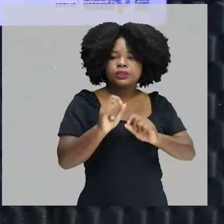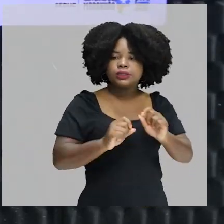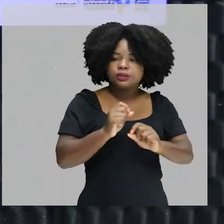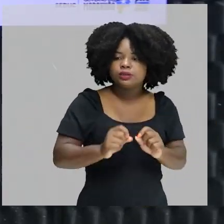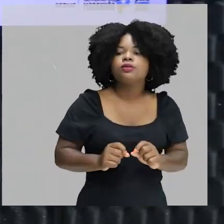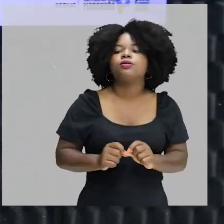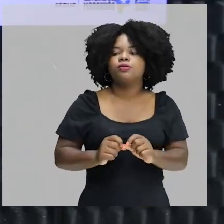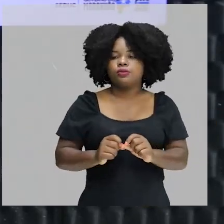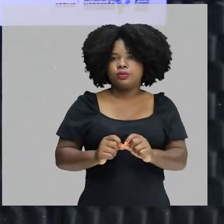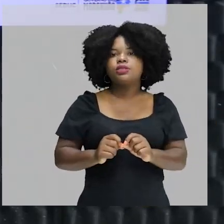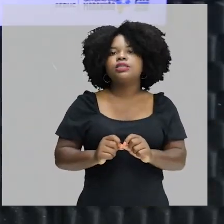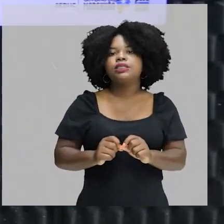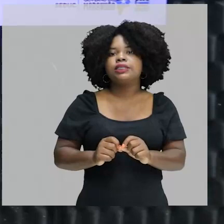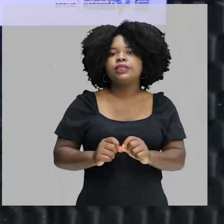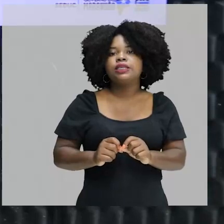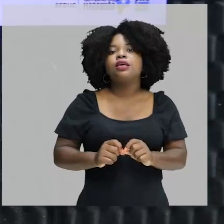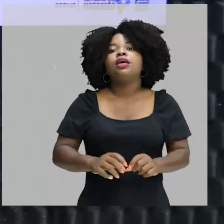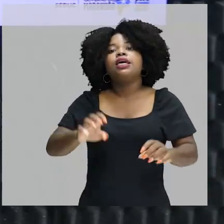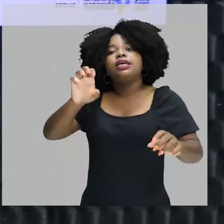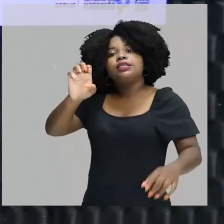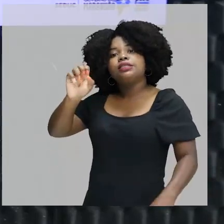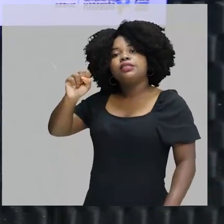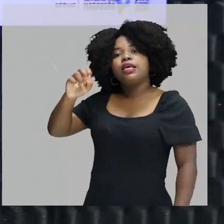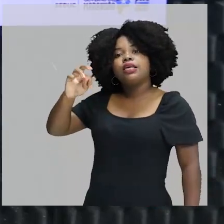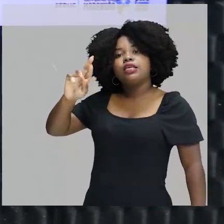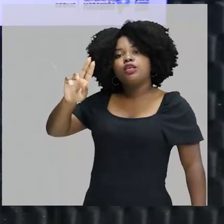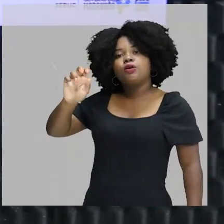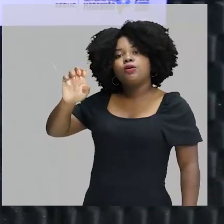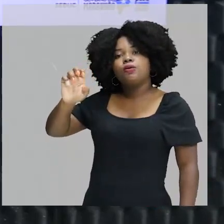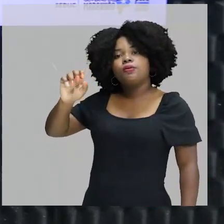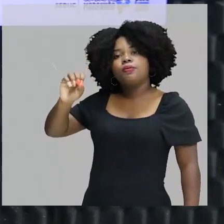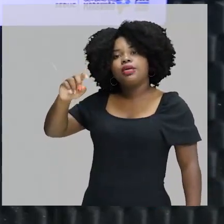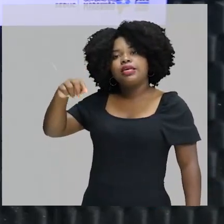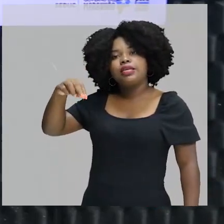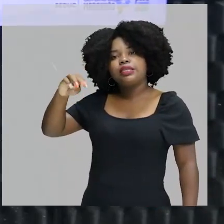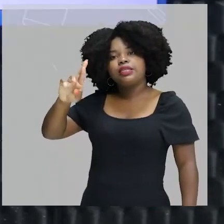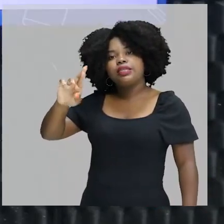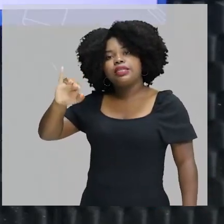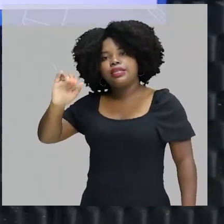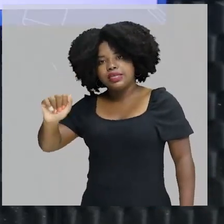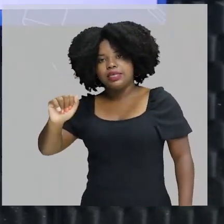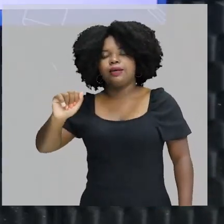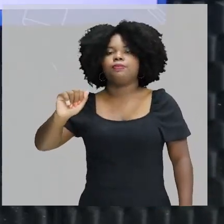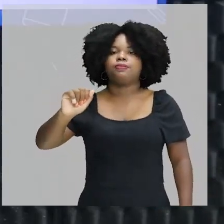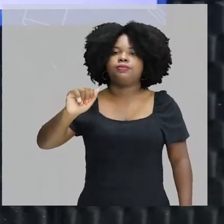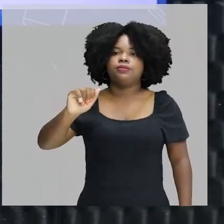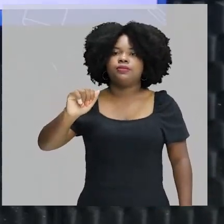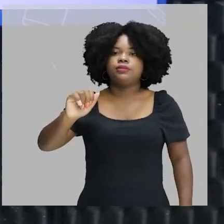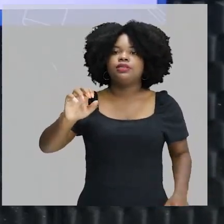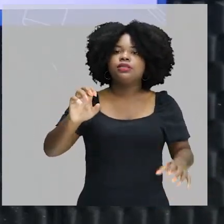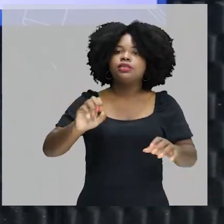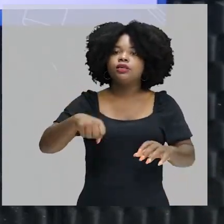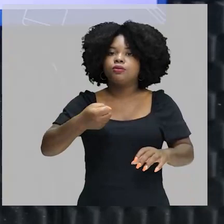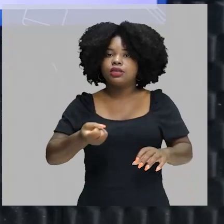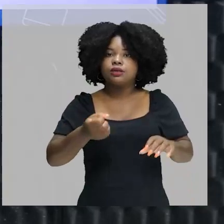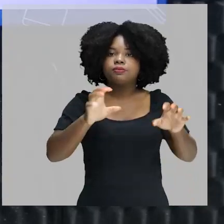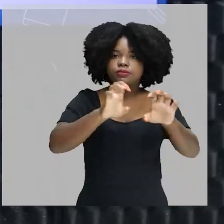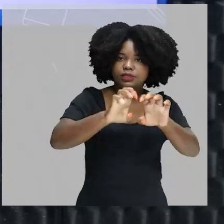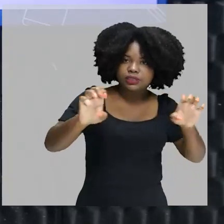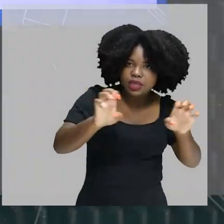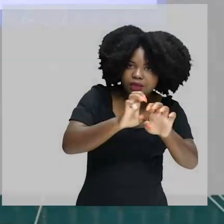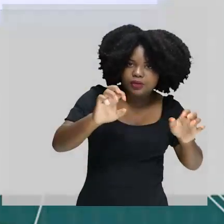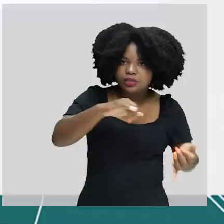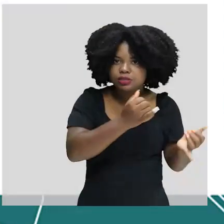cálculos químicos ou a famosa estequiometria. Show? E estamos trabalhando em